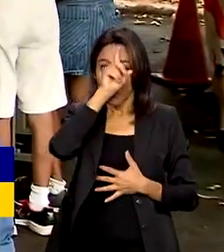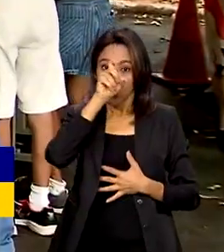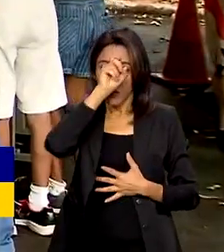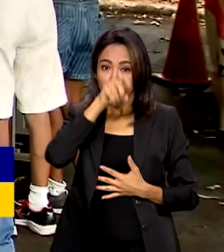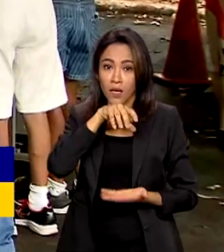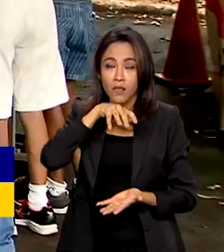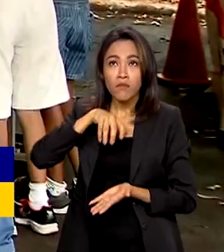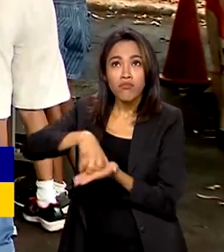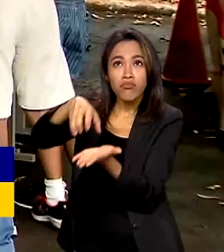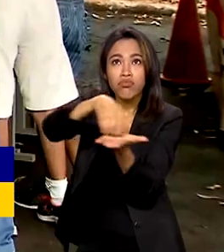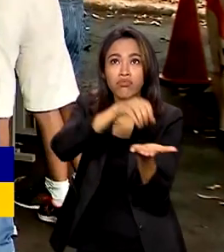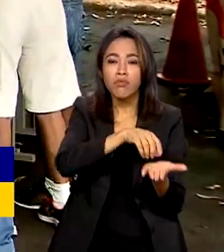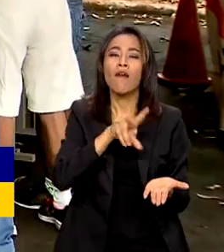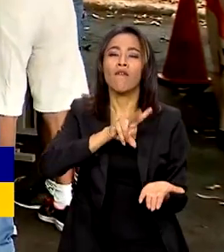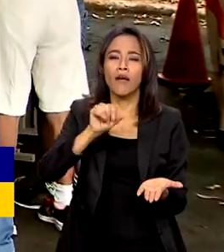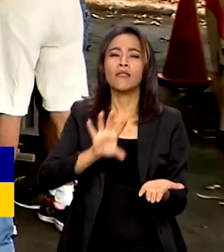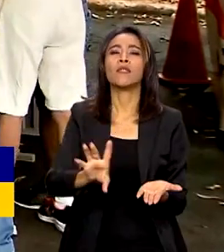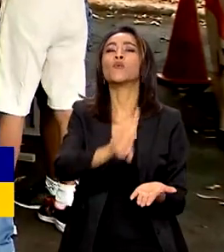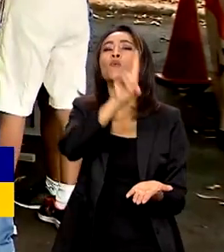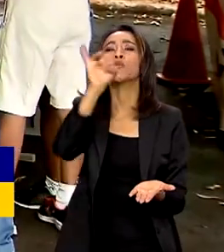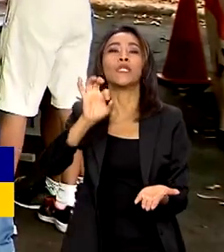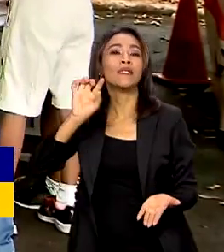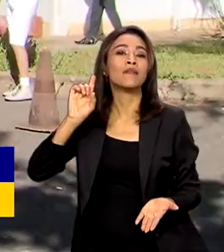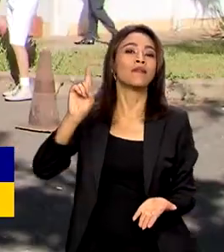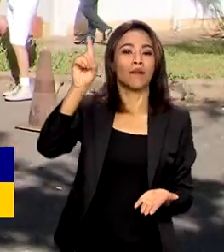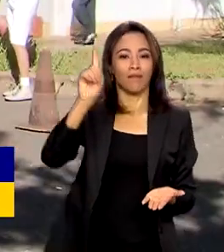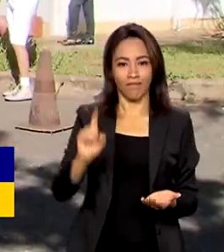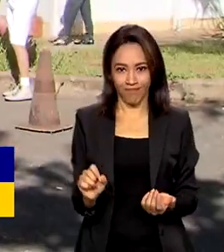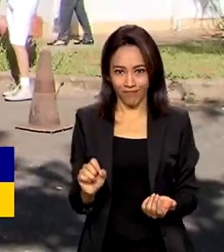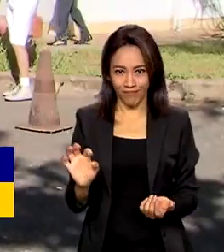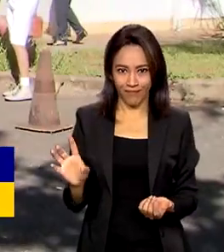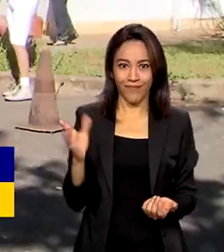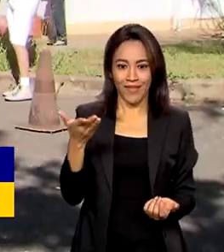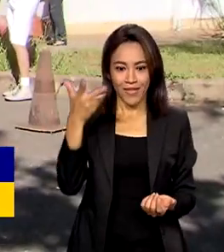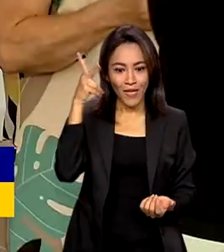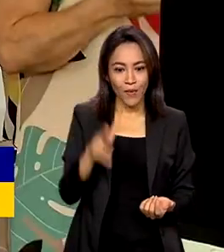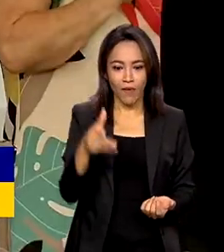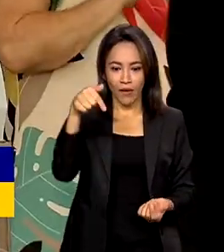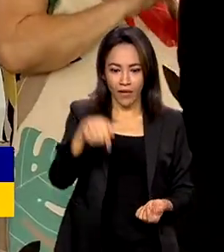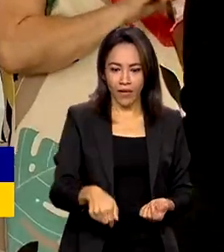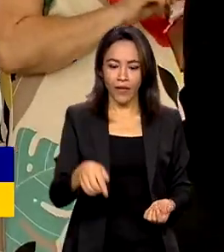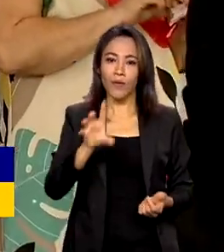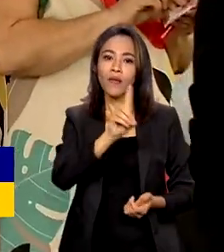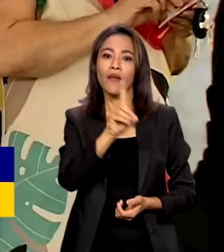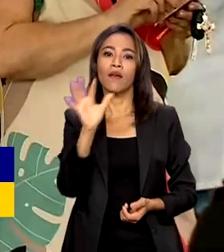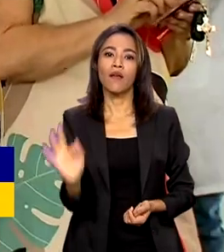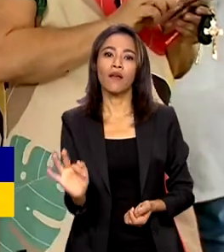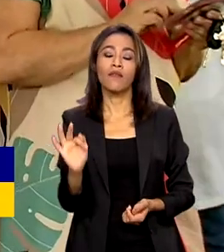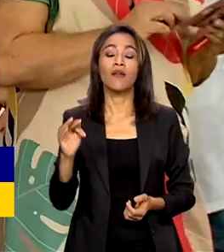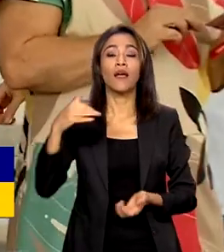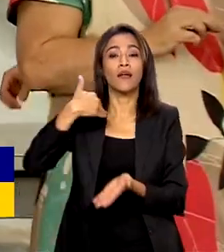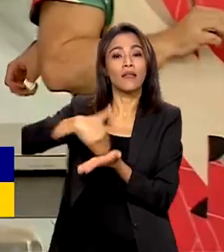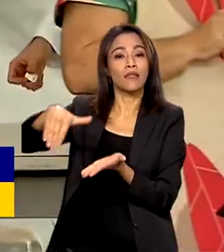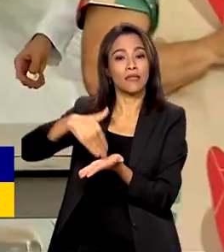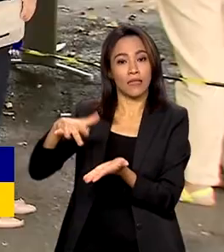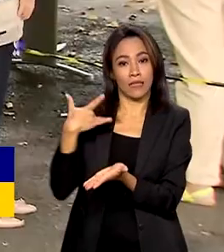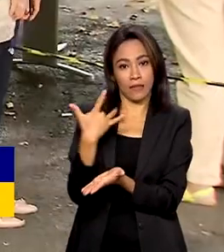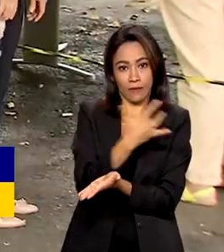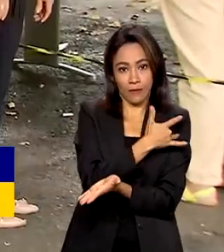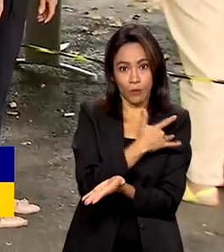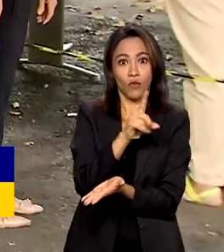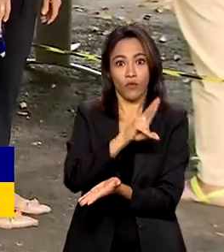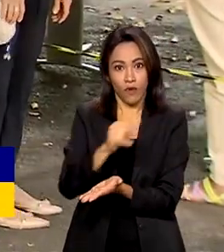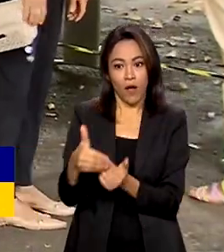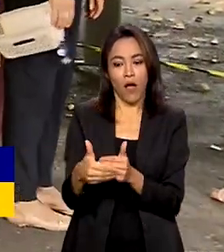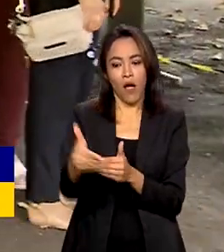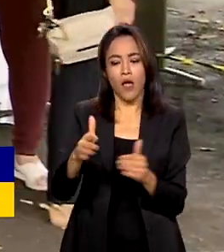muitos locais, vai haver o dia D da vacinação, como no Distrito Federal, onde a Secretaria de Saúde vai promover a